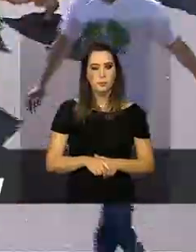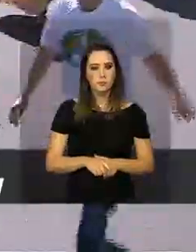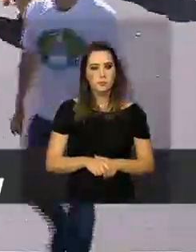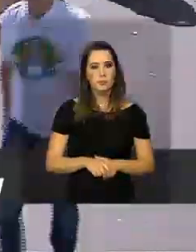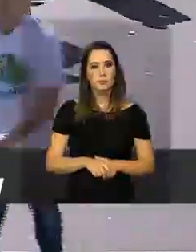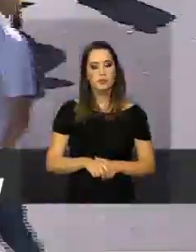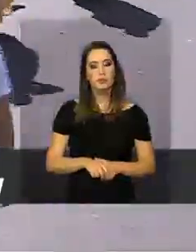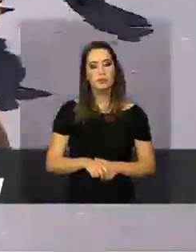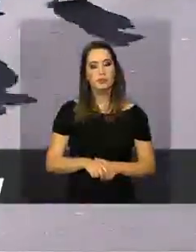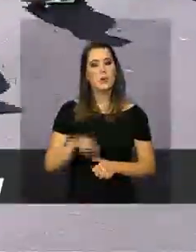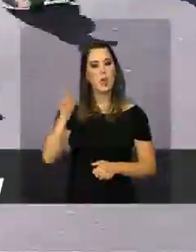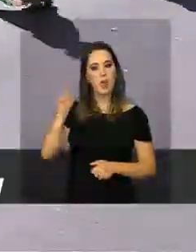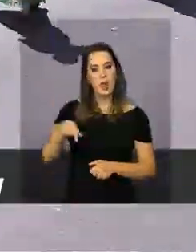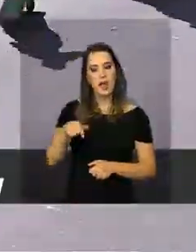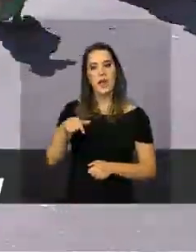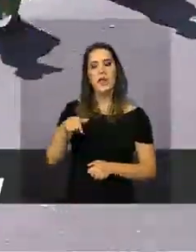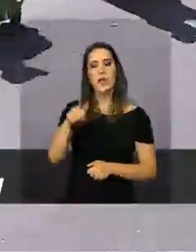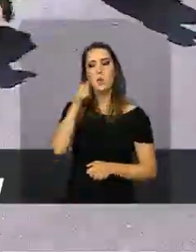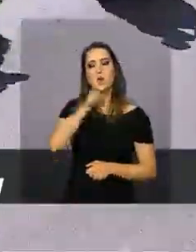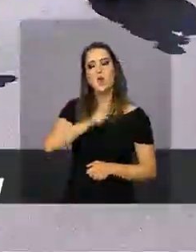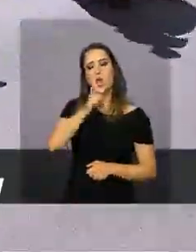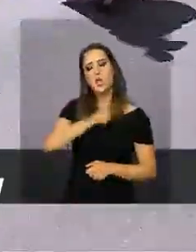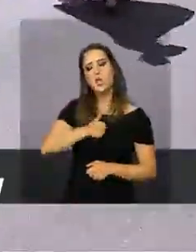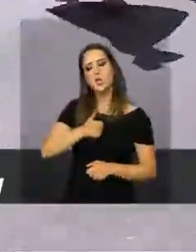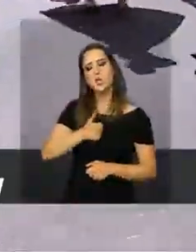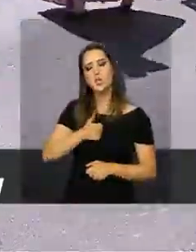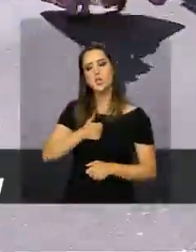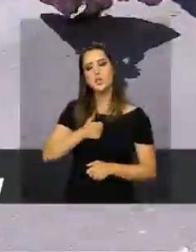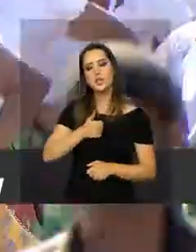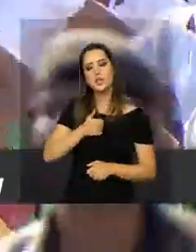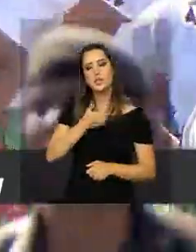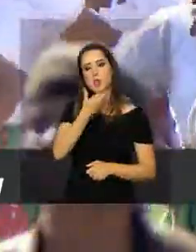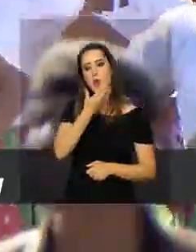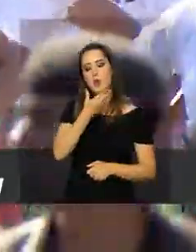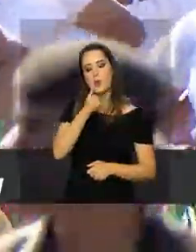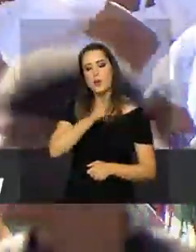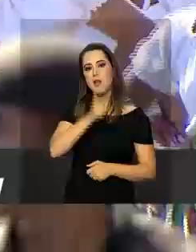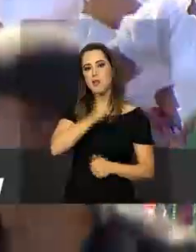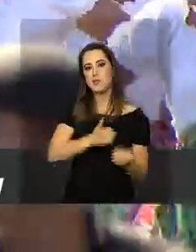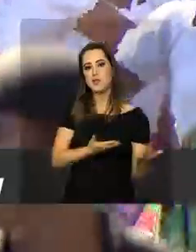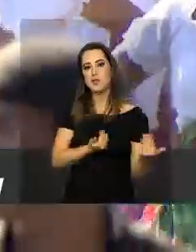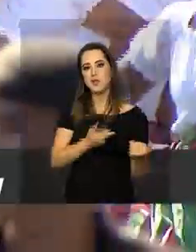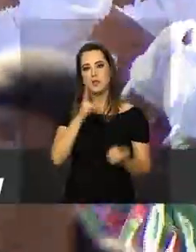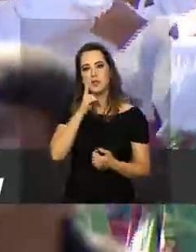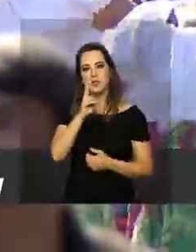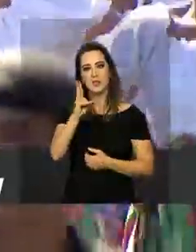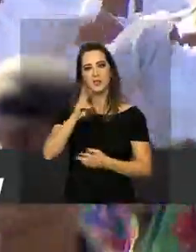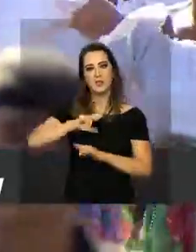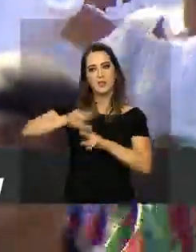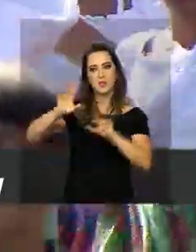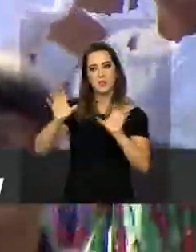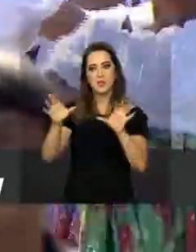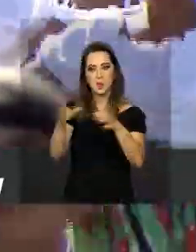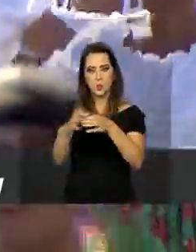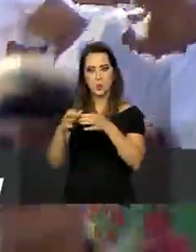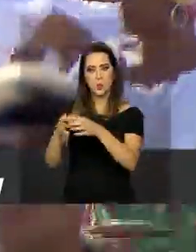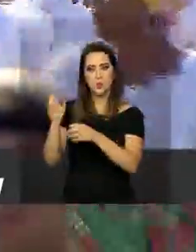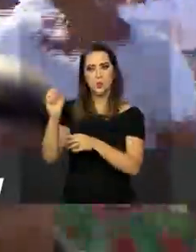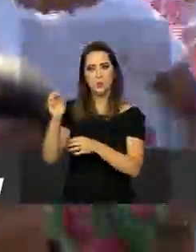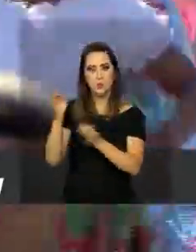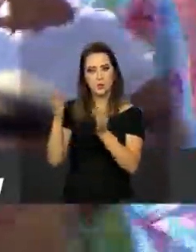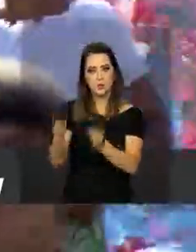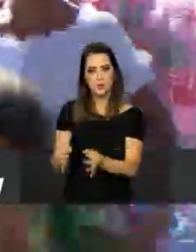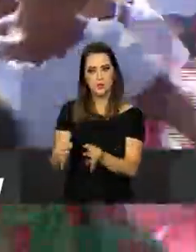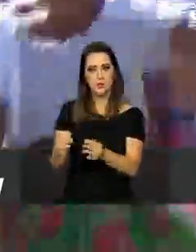São senhoras jovens, temos bem heterogêneo aí participando, não é?